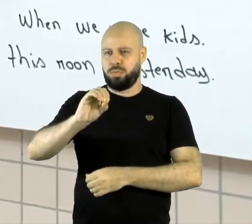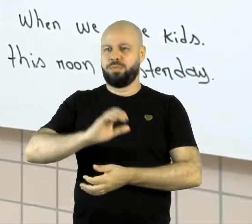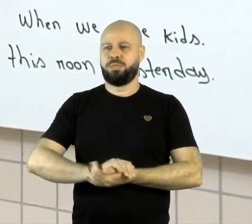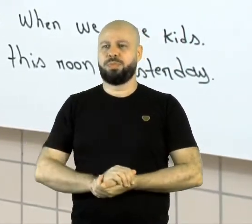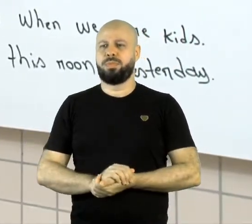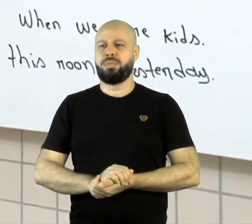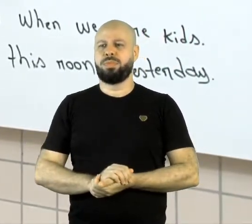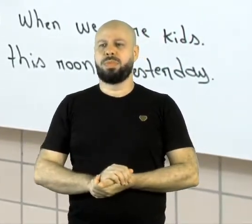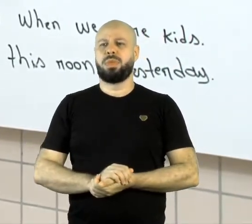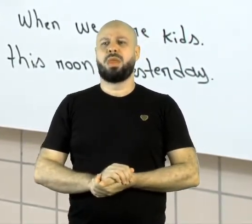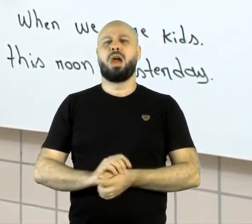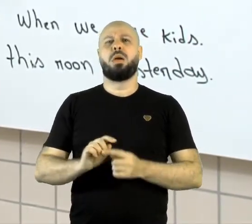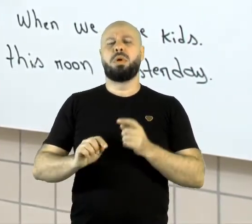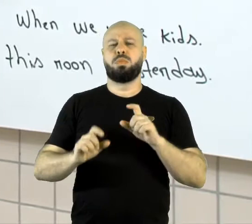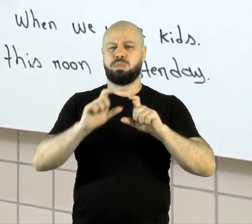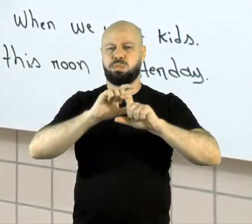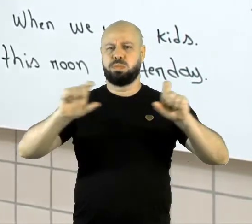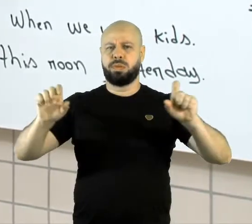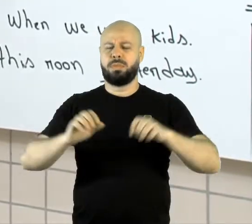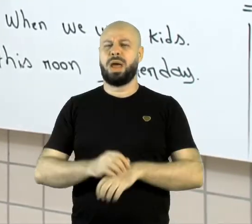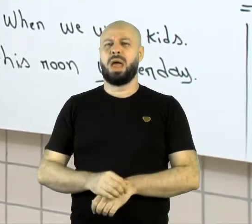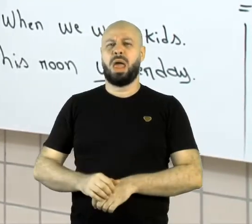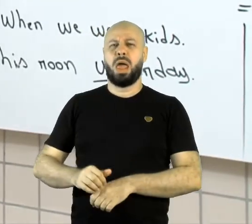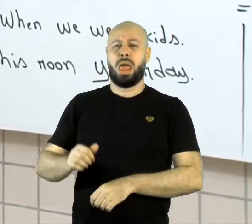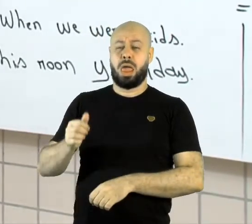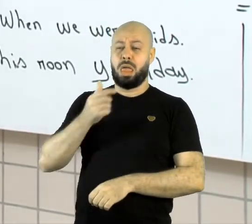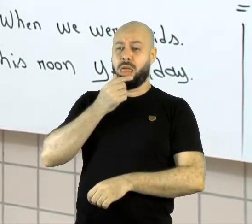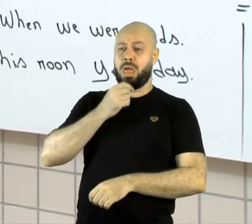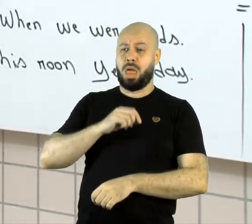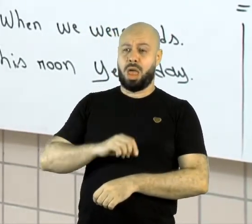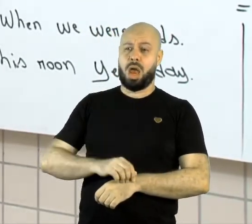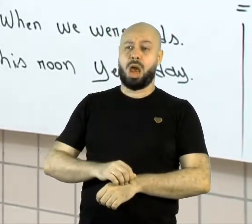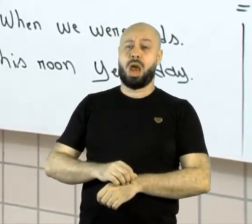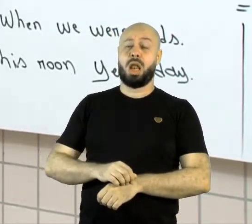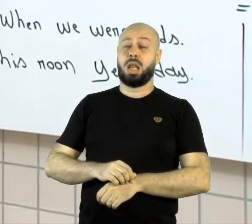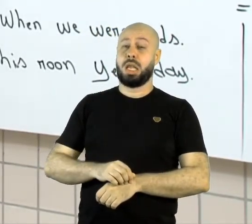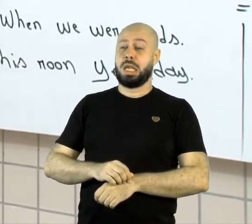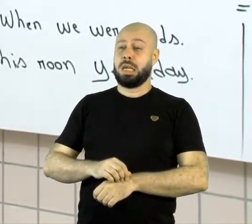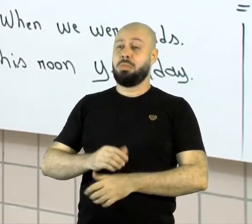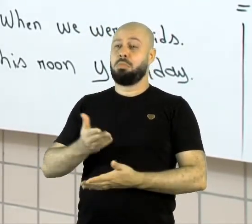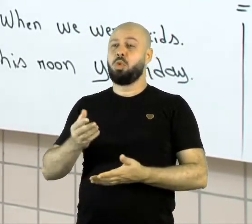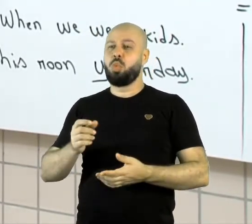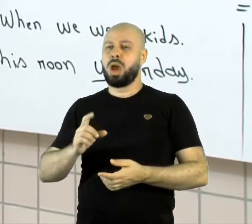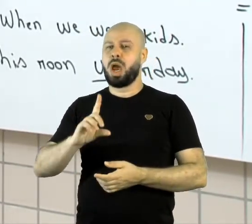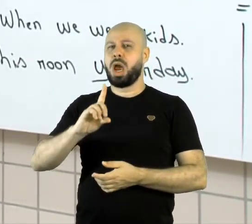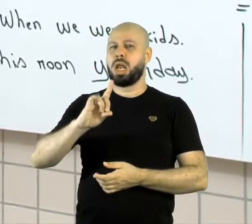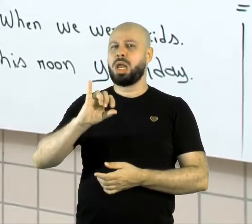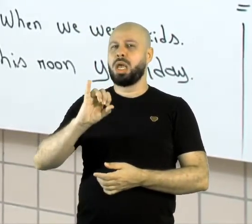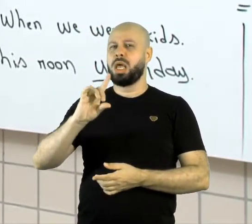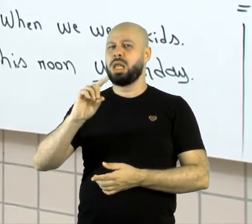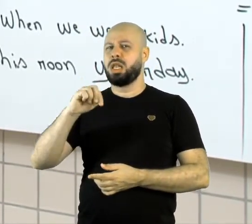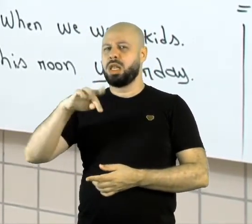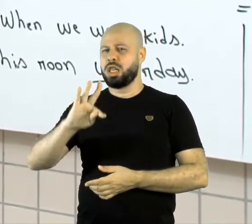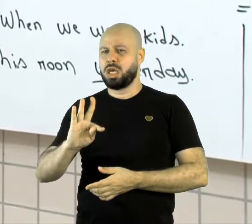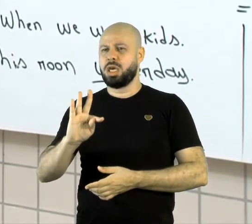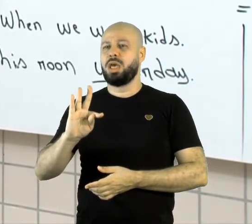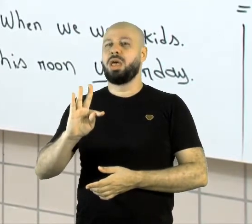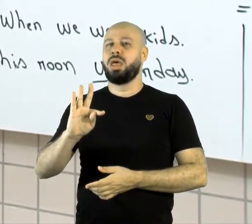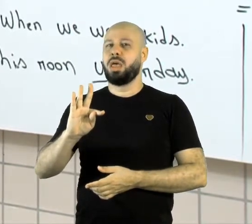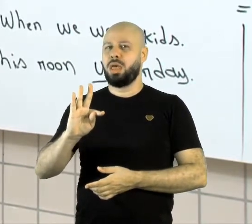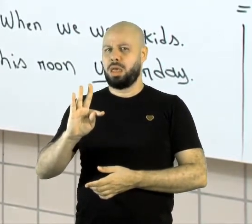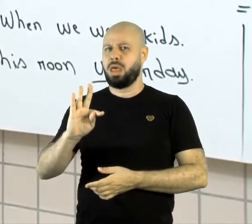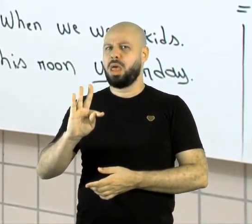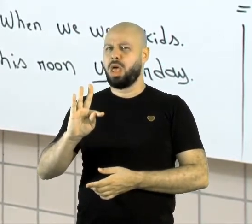didn't live there for years. Estou falando o seguinte, que eu estou